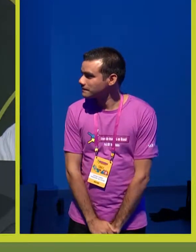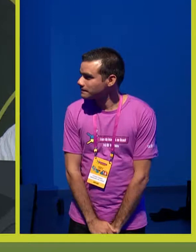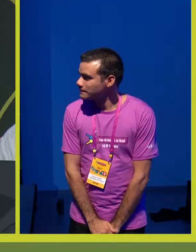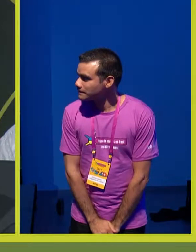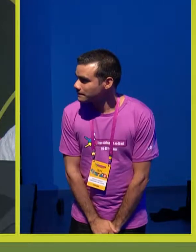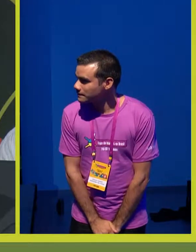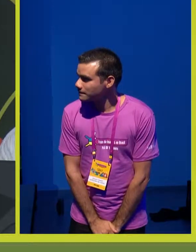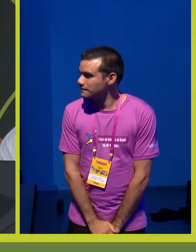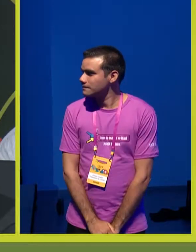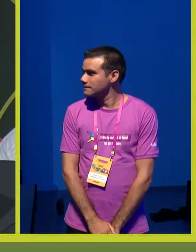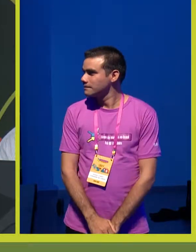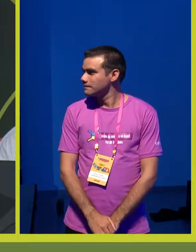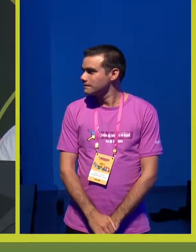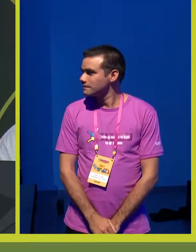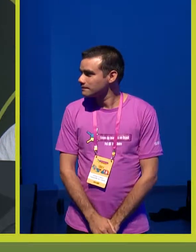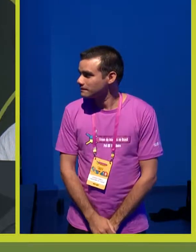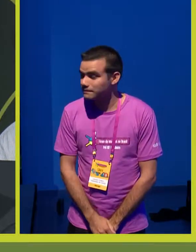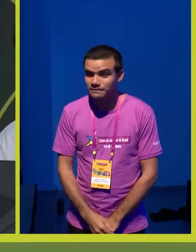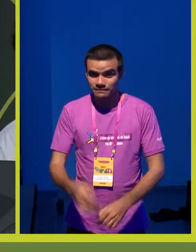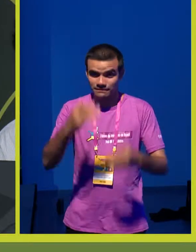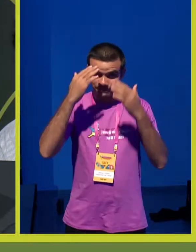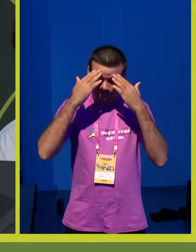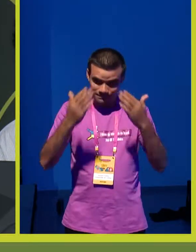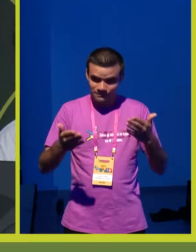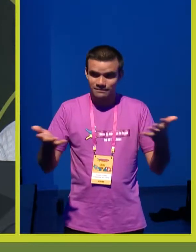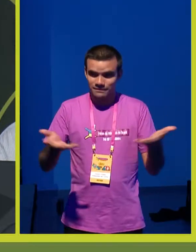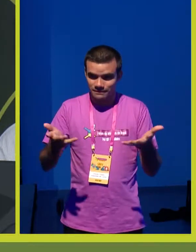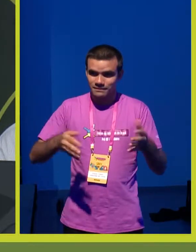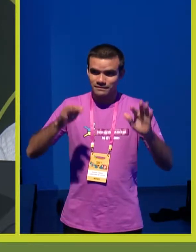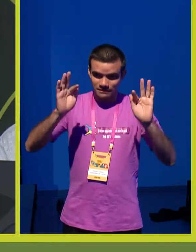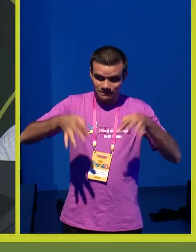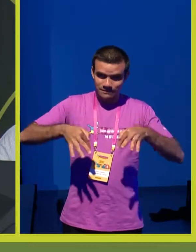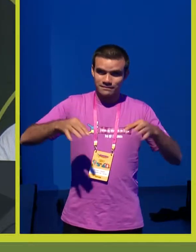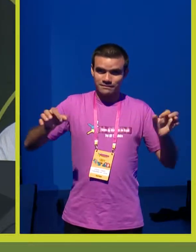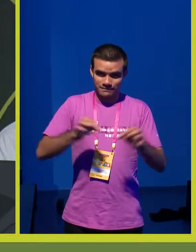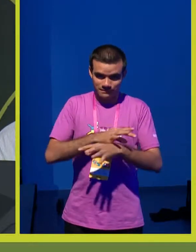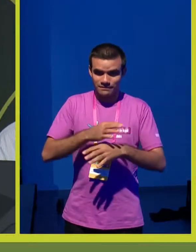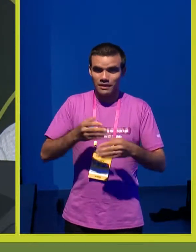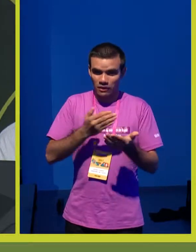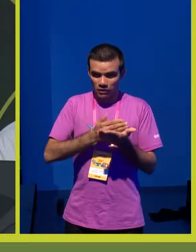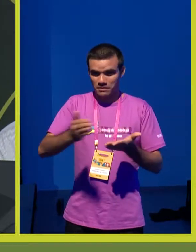obrigado a todos de novo e como último painel então vamos começar aqui